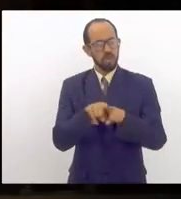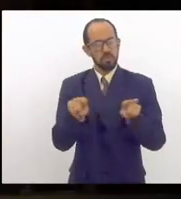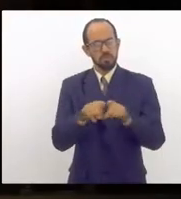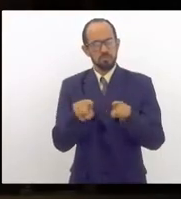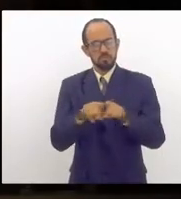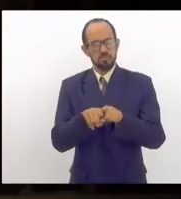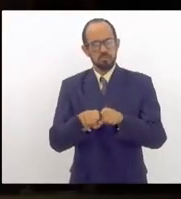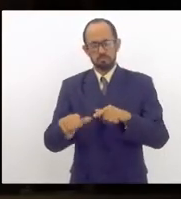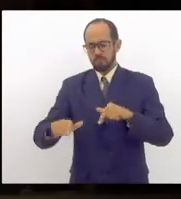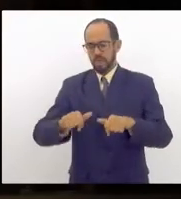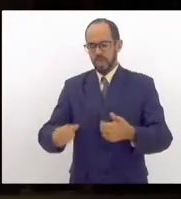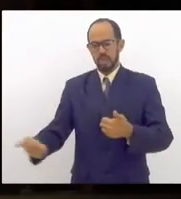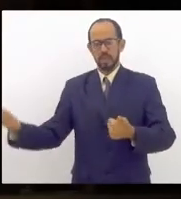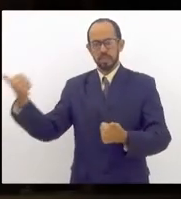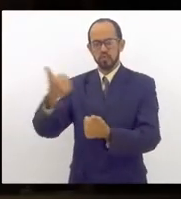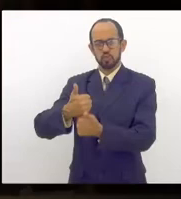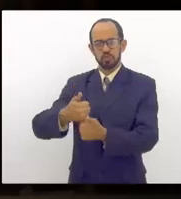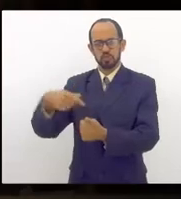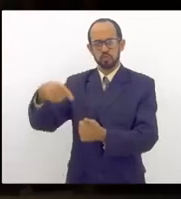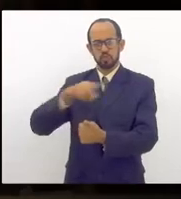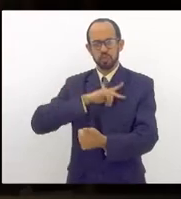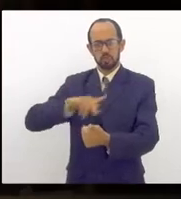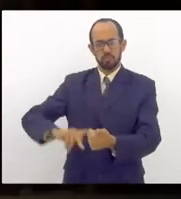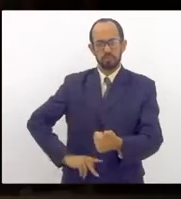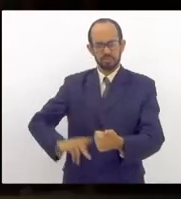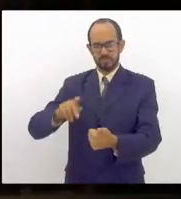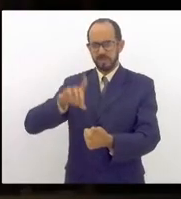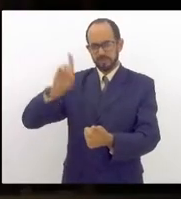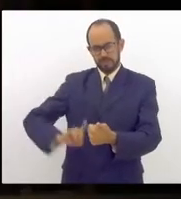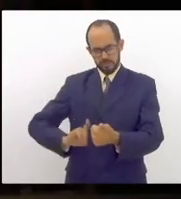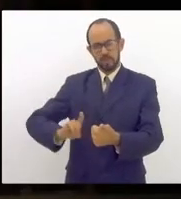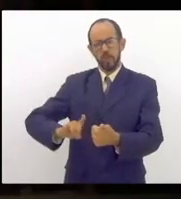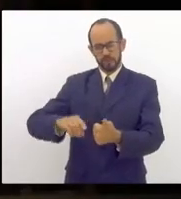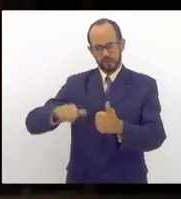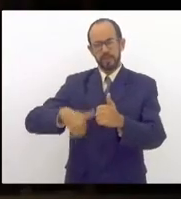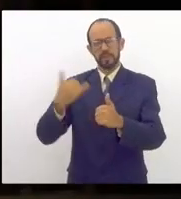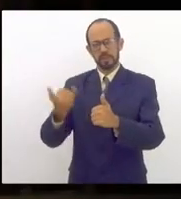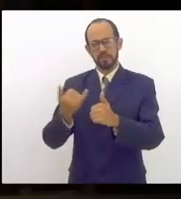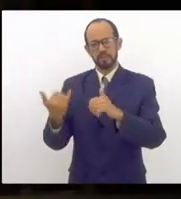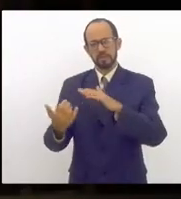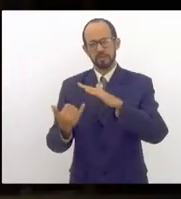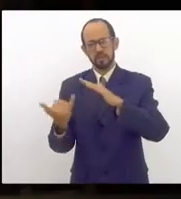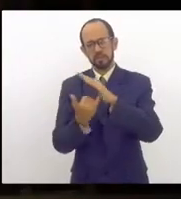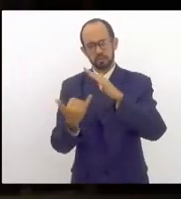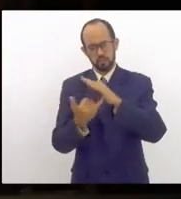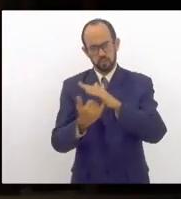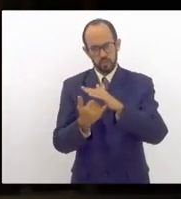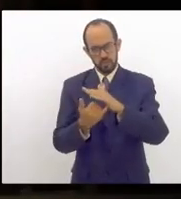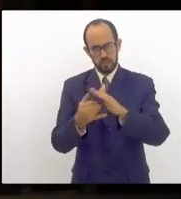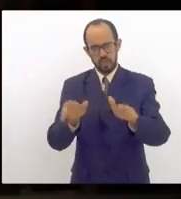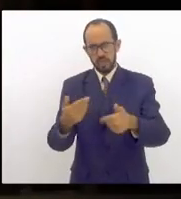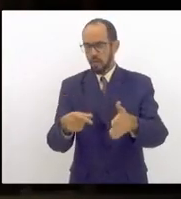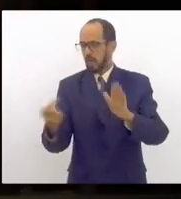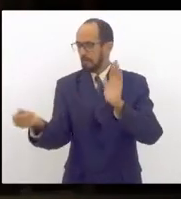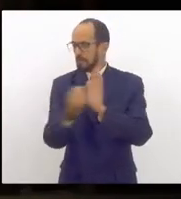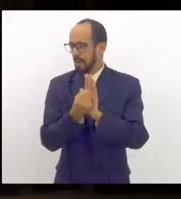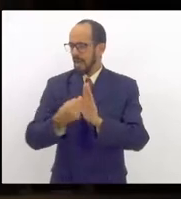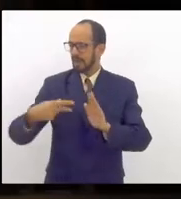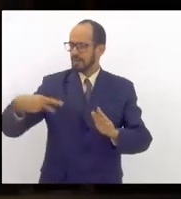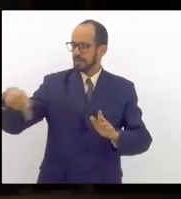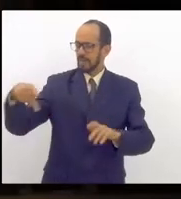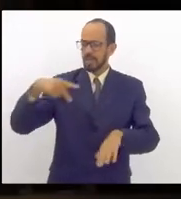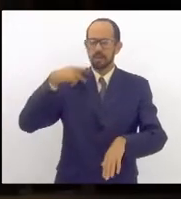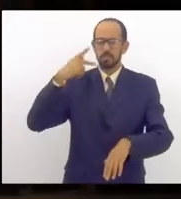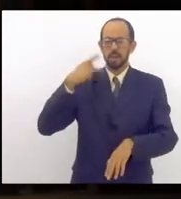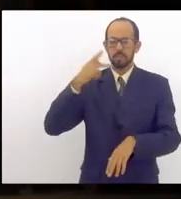em cargos de direção e chefia e a gente está falando da população negra então para deixar essa marca aqui né dessa parlamentar que isso